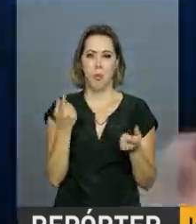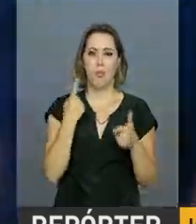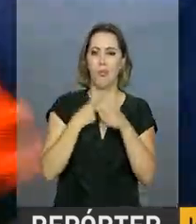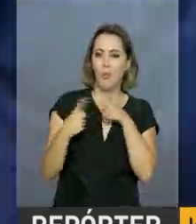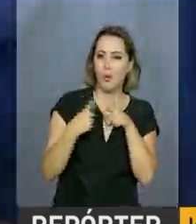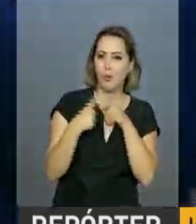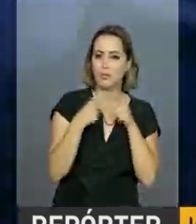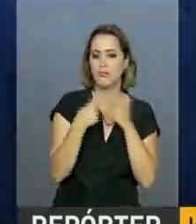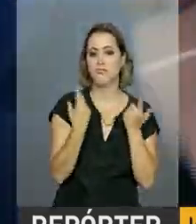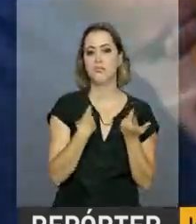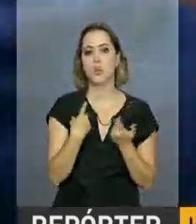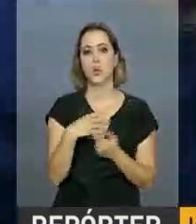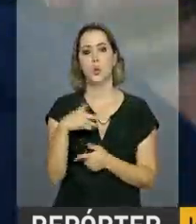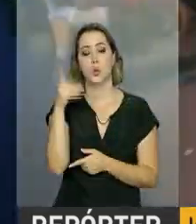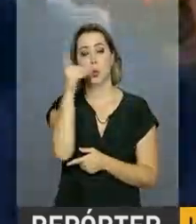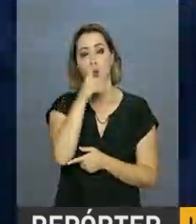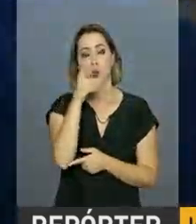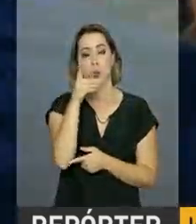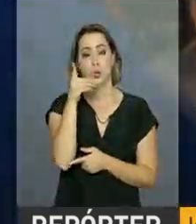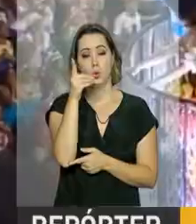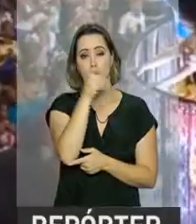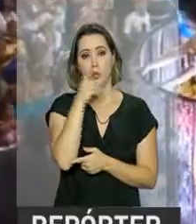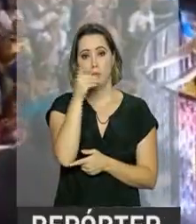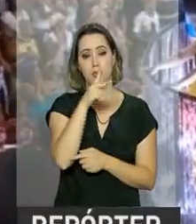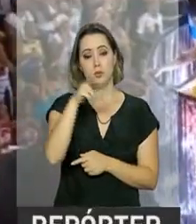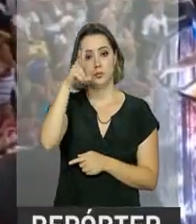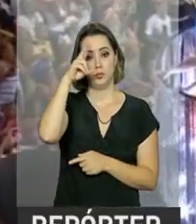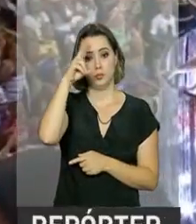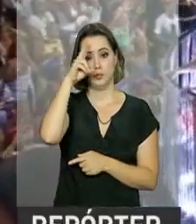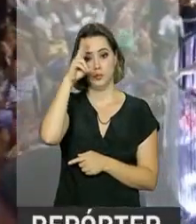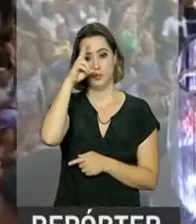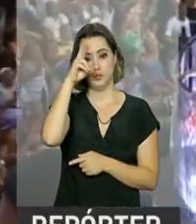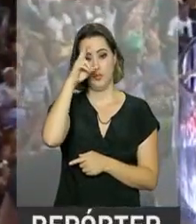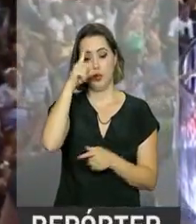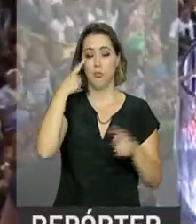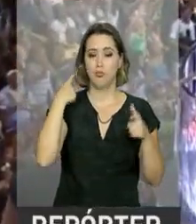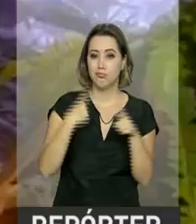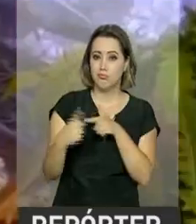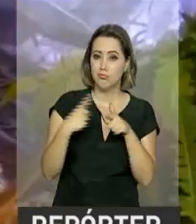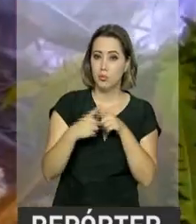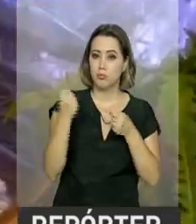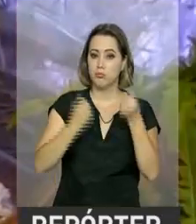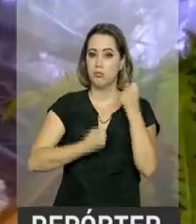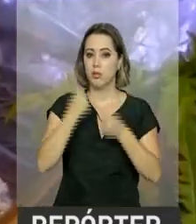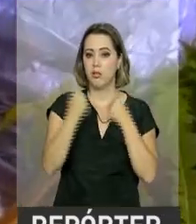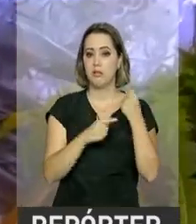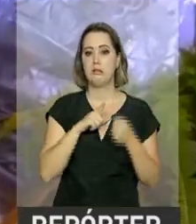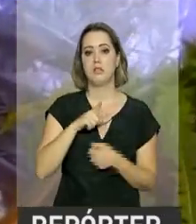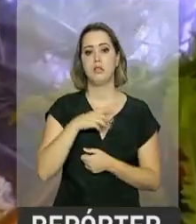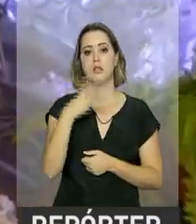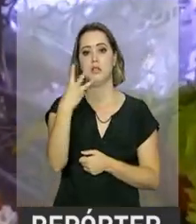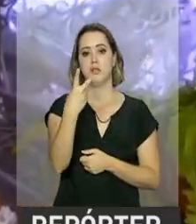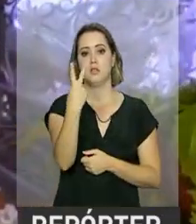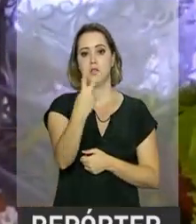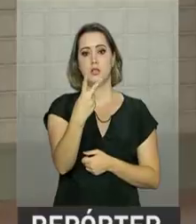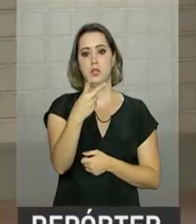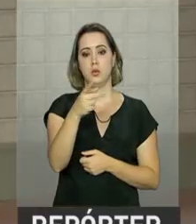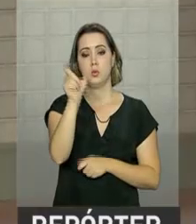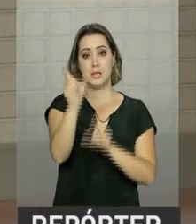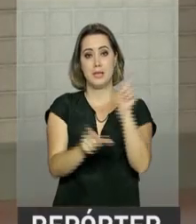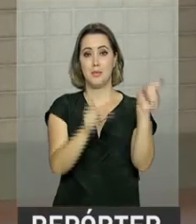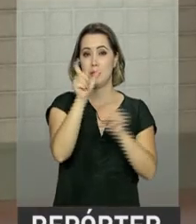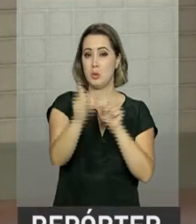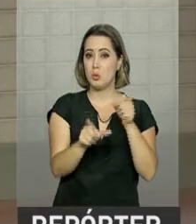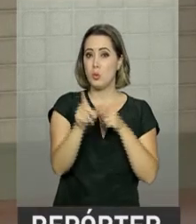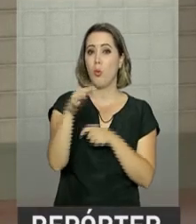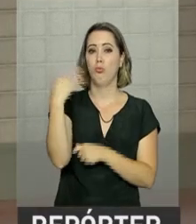da Tijuca no domingo e na segunda-feira os acidentes com os carros alegóricos deixaram 32 pessoas feridas lá no